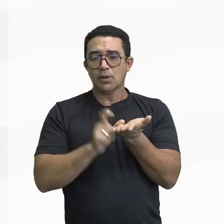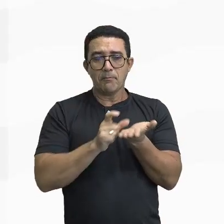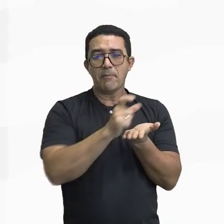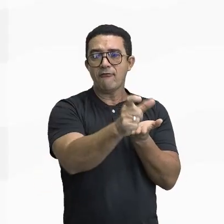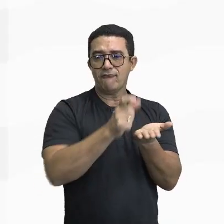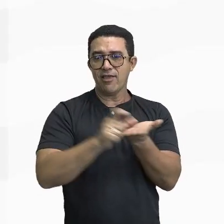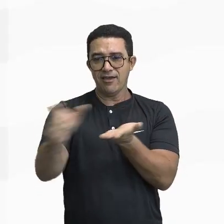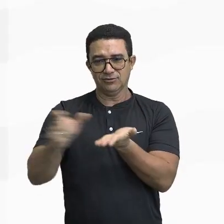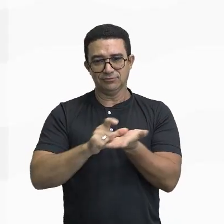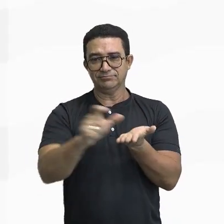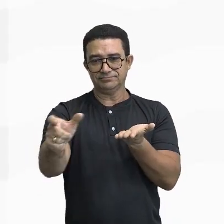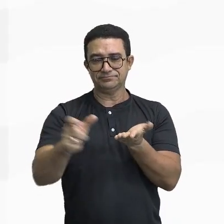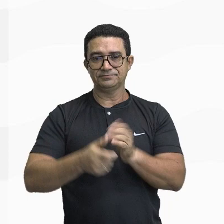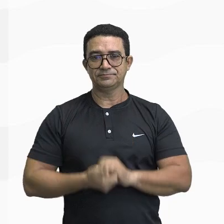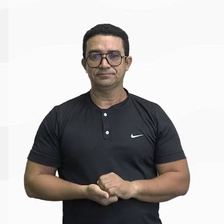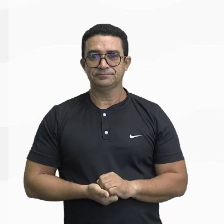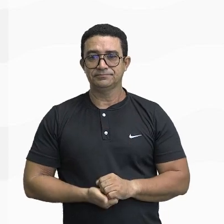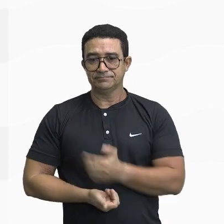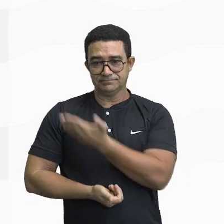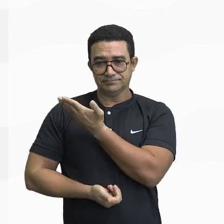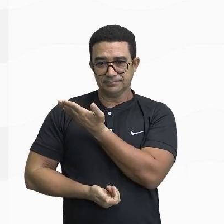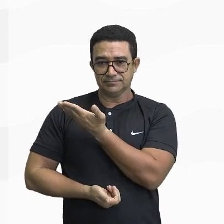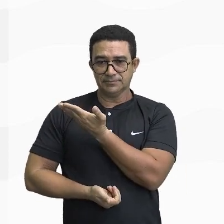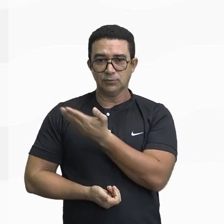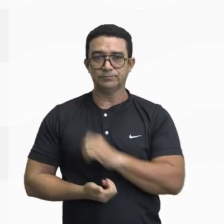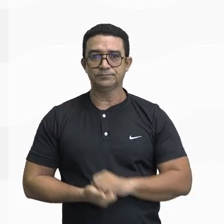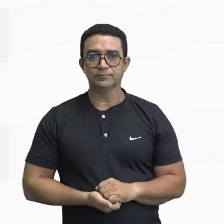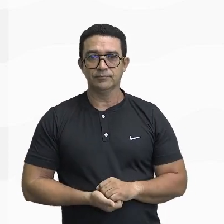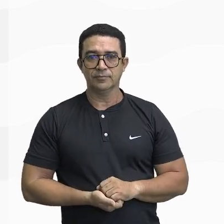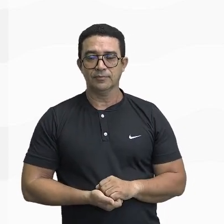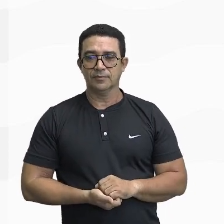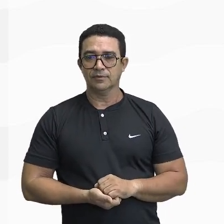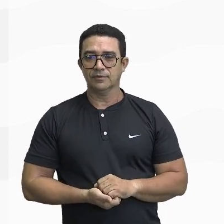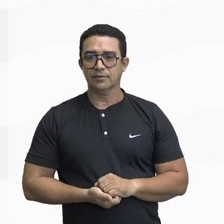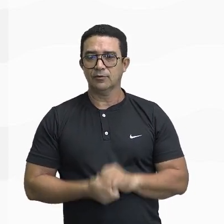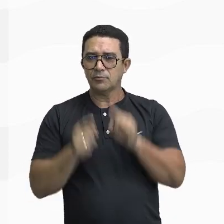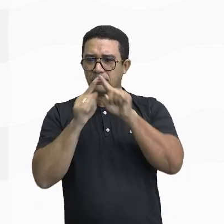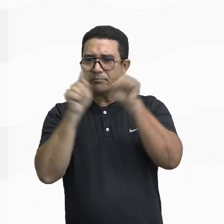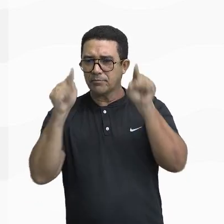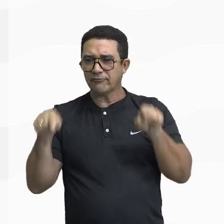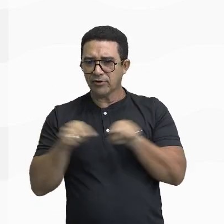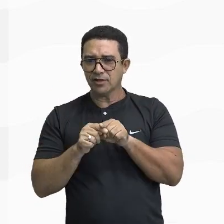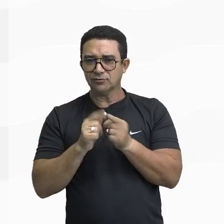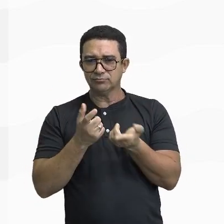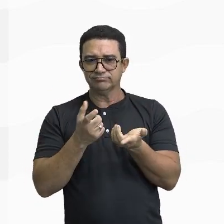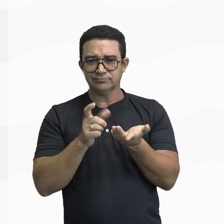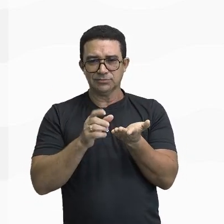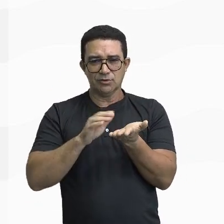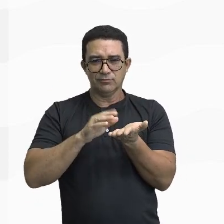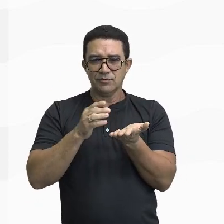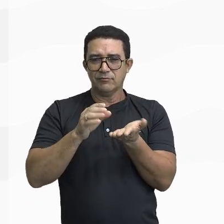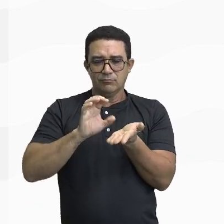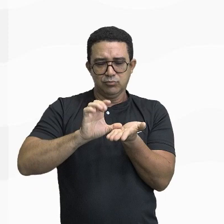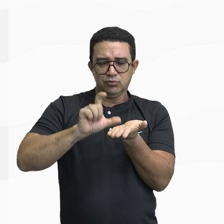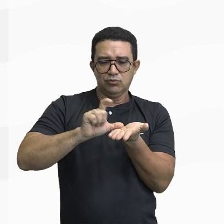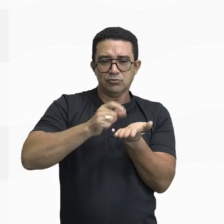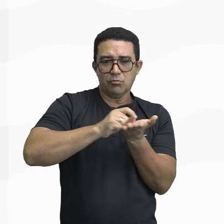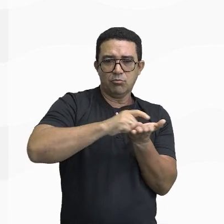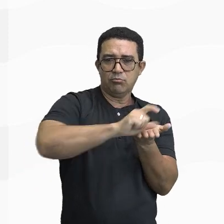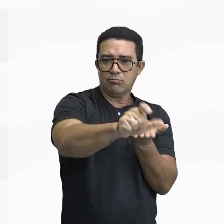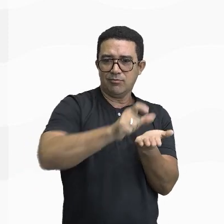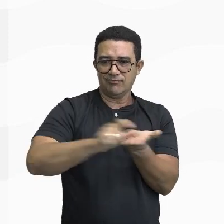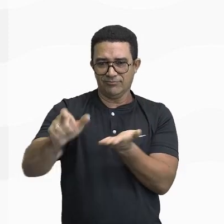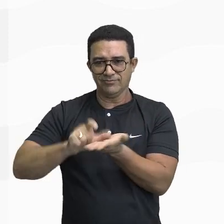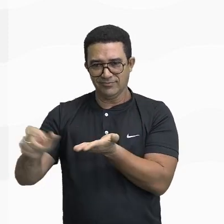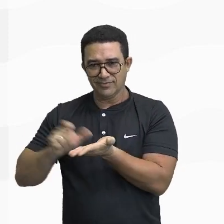nossa cartela. Então, olha só, o panfleto ele tem esse formato. Nesse aí nós temos as consequências das